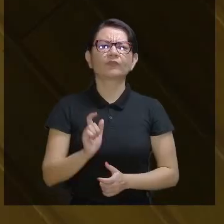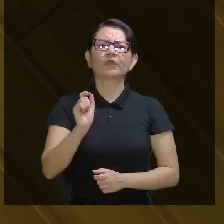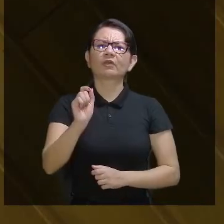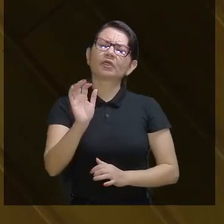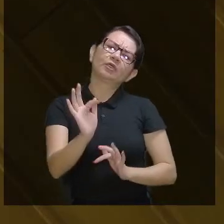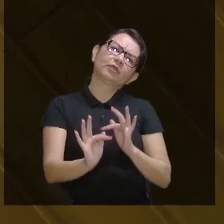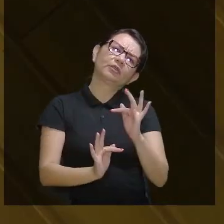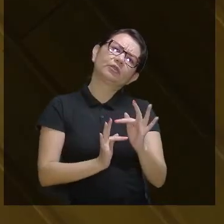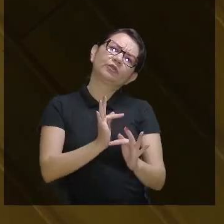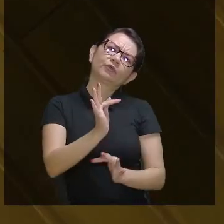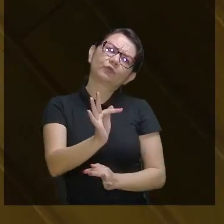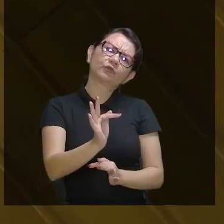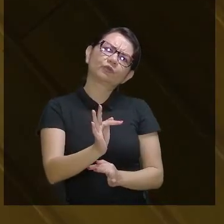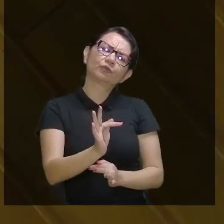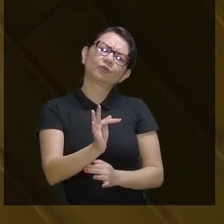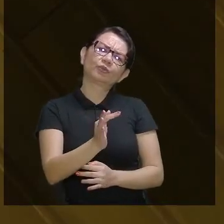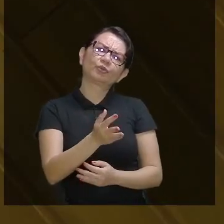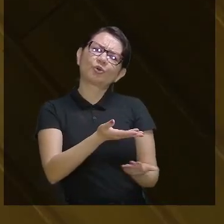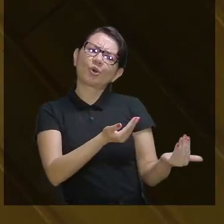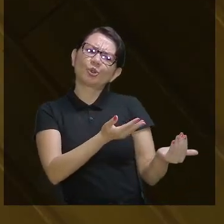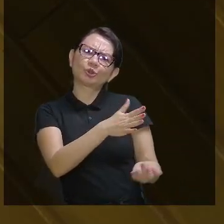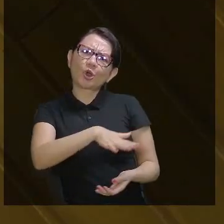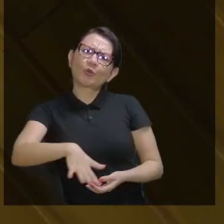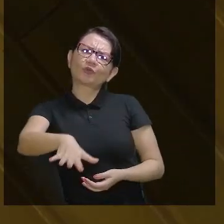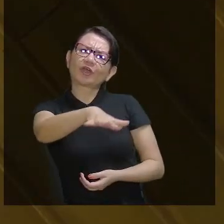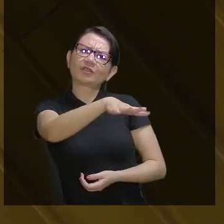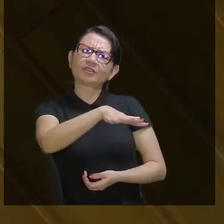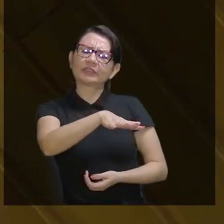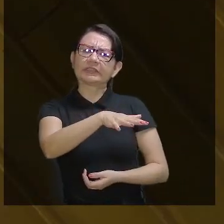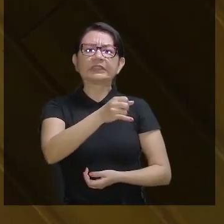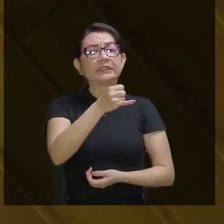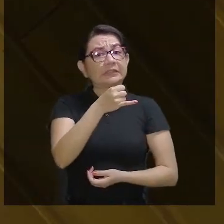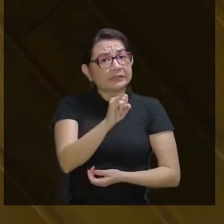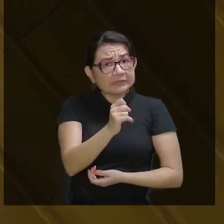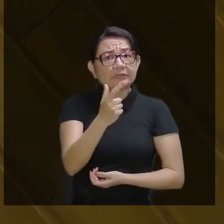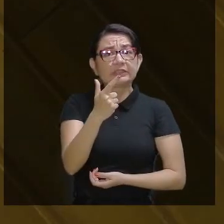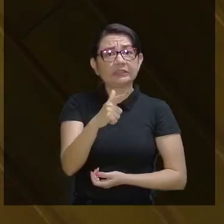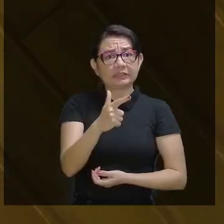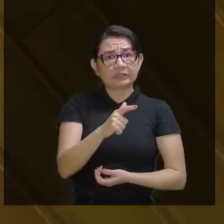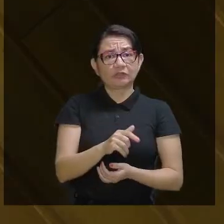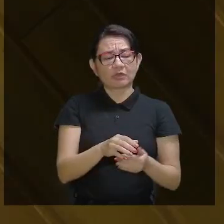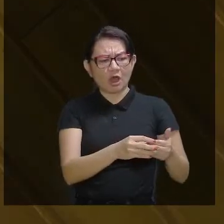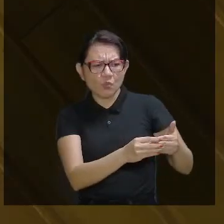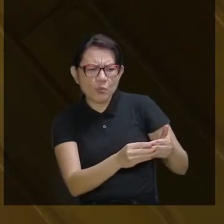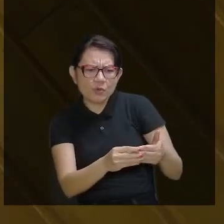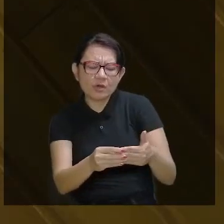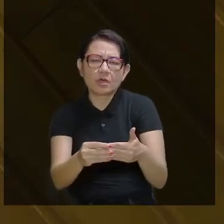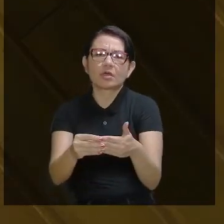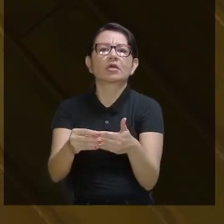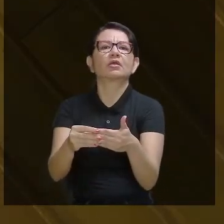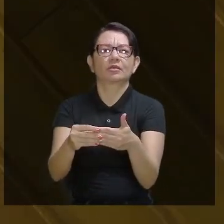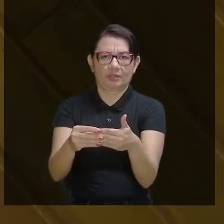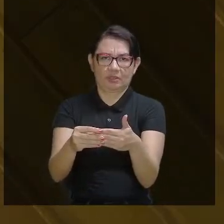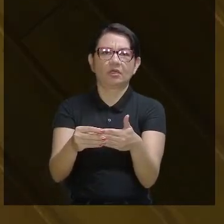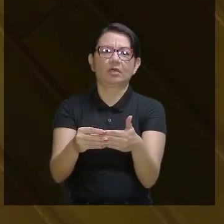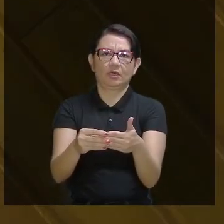vai ser dessa juventude se não tiver o direcionamento